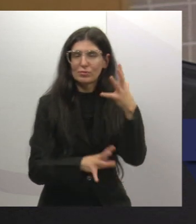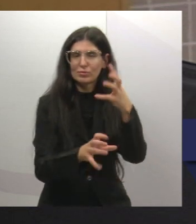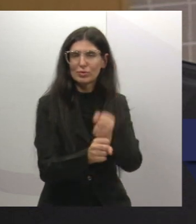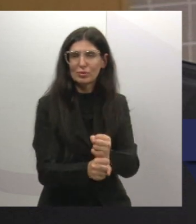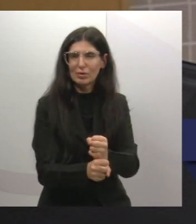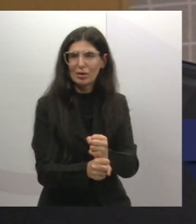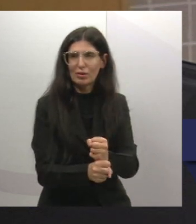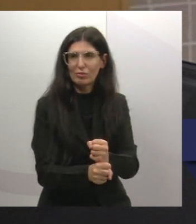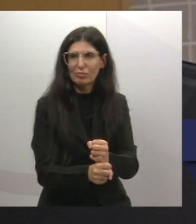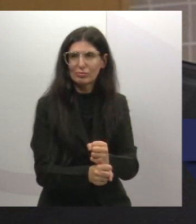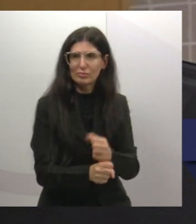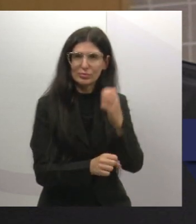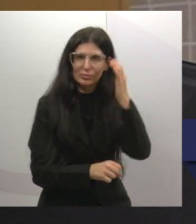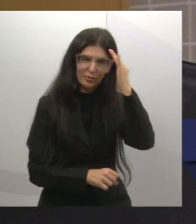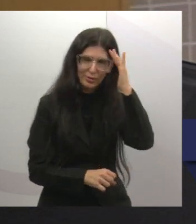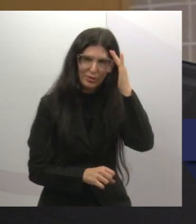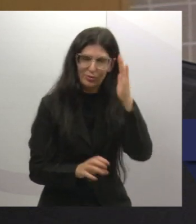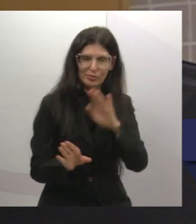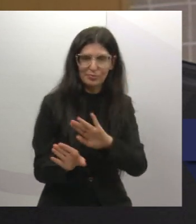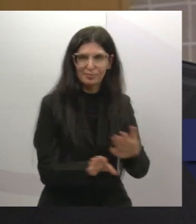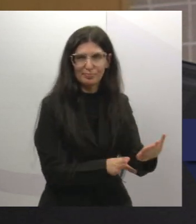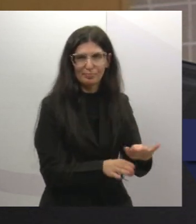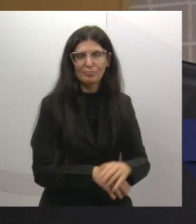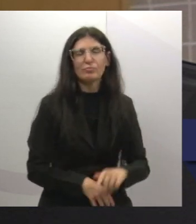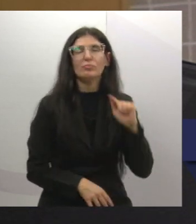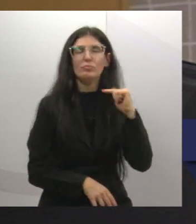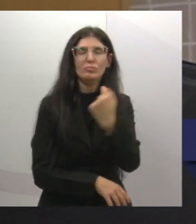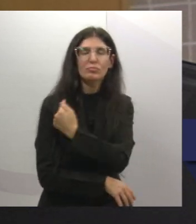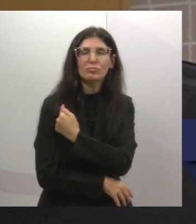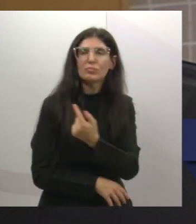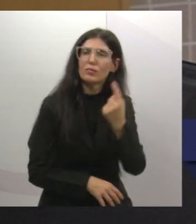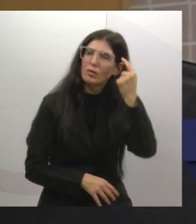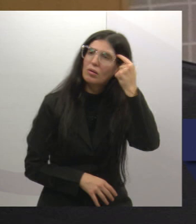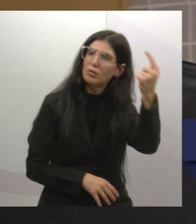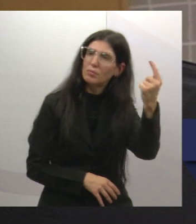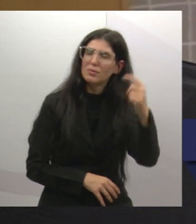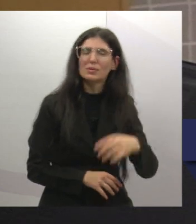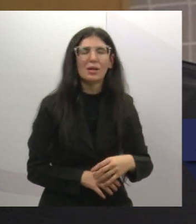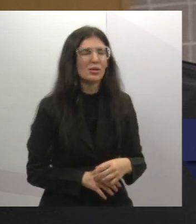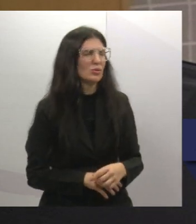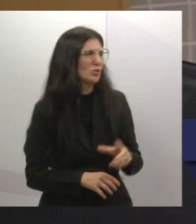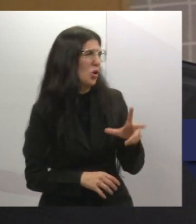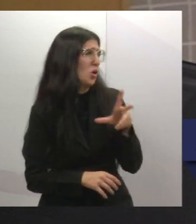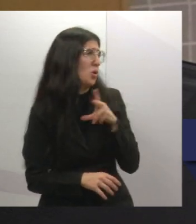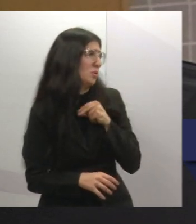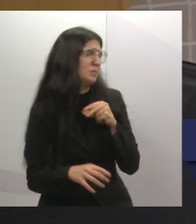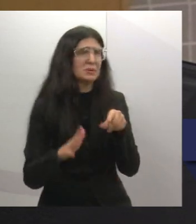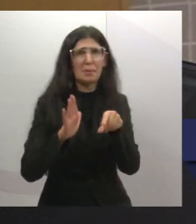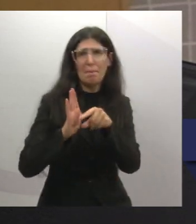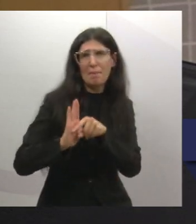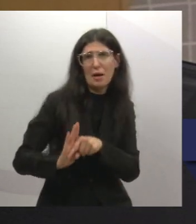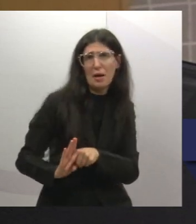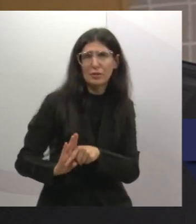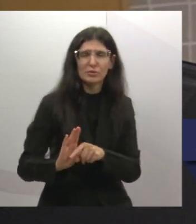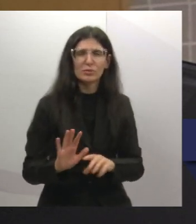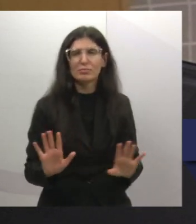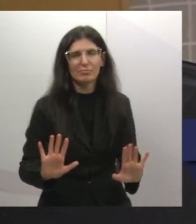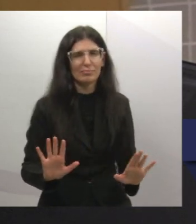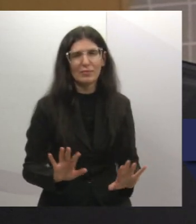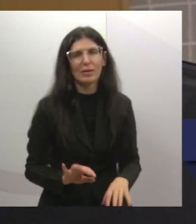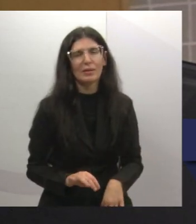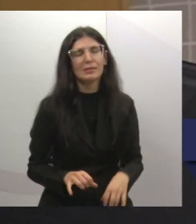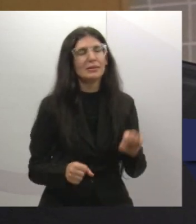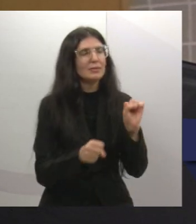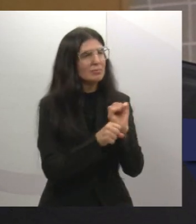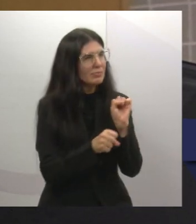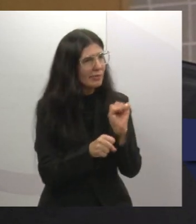que, no momento que nós poderíamos pensar que, nossa, estaria muito baixo, não foi tempo suficiente para